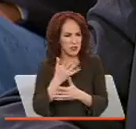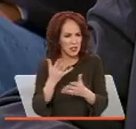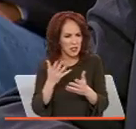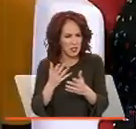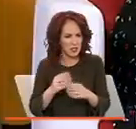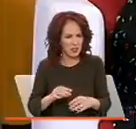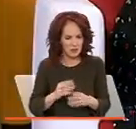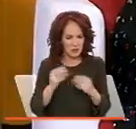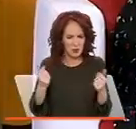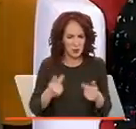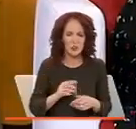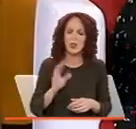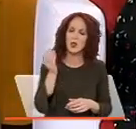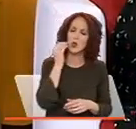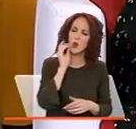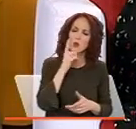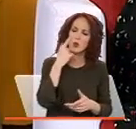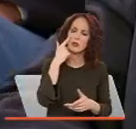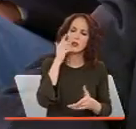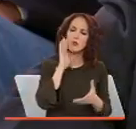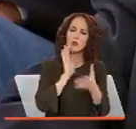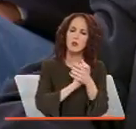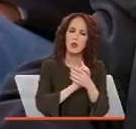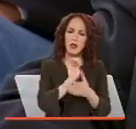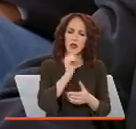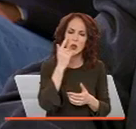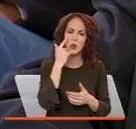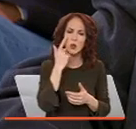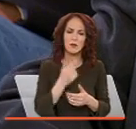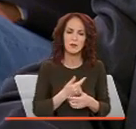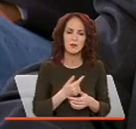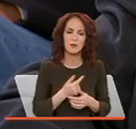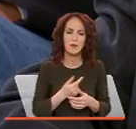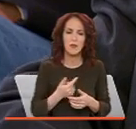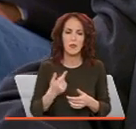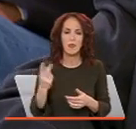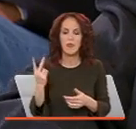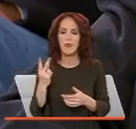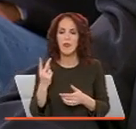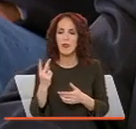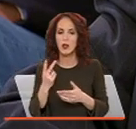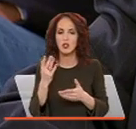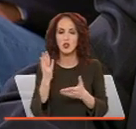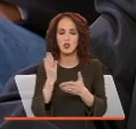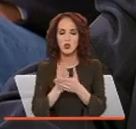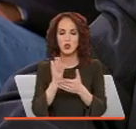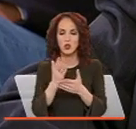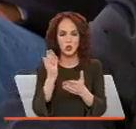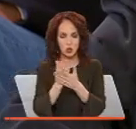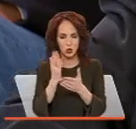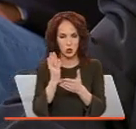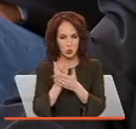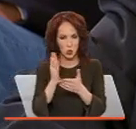Como é que conhece a Ângela, a sua companheira fomos toda colegas, a vida? Fomos colegas em Coimbra? De liceu, sim.